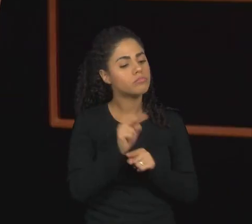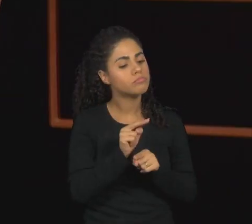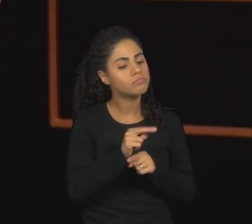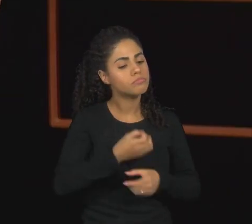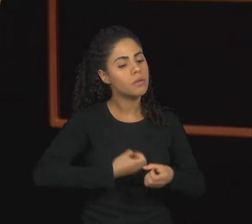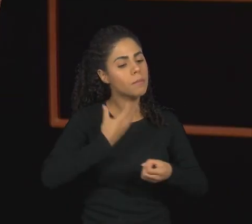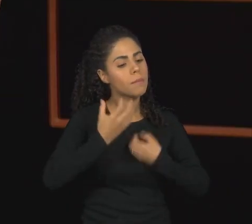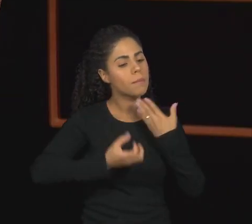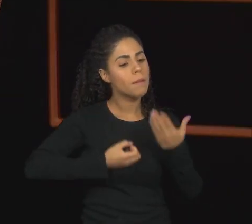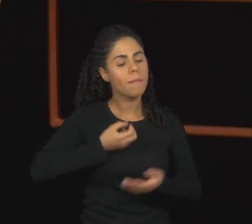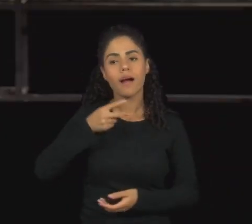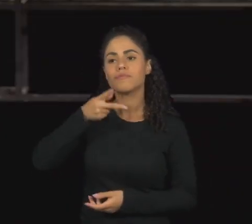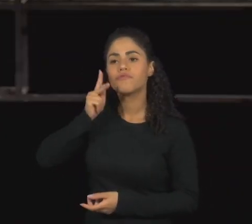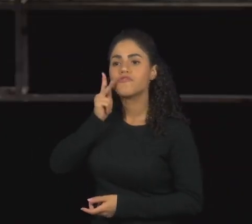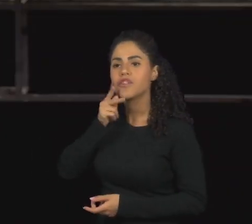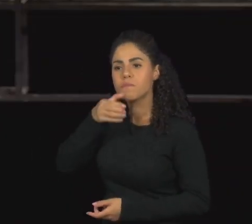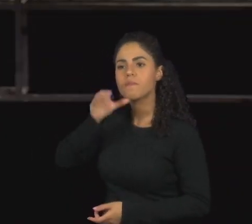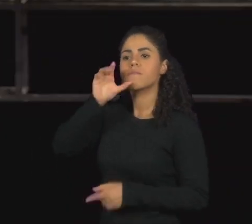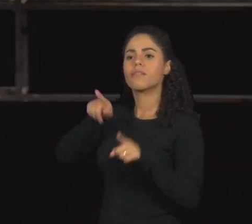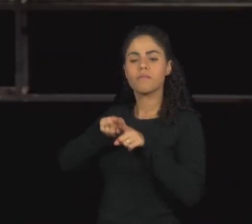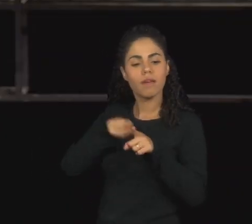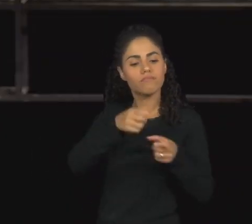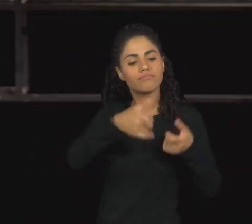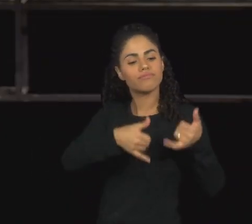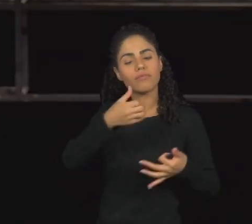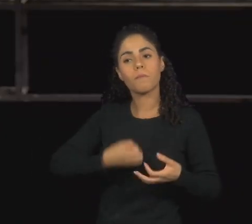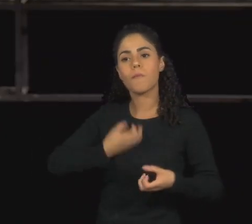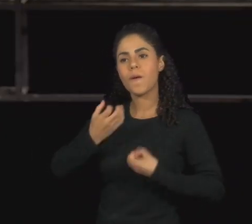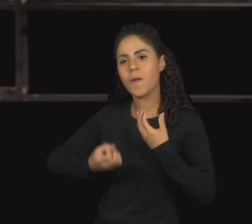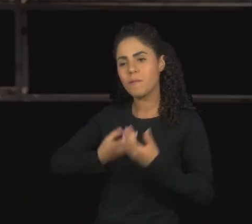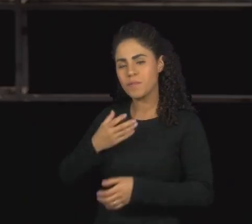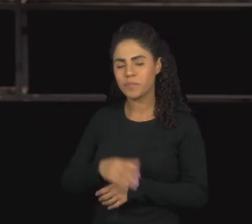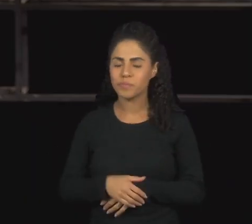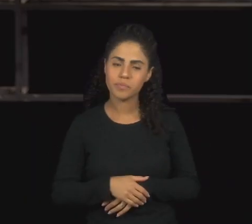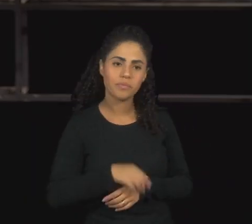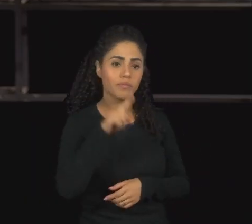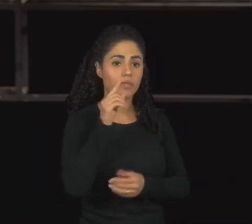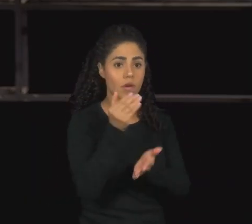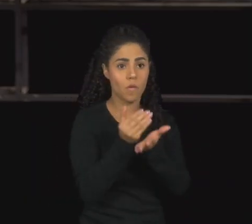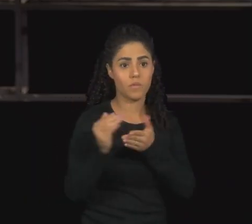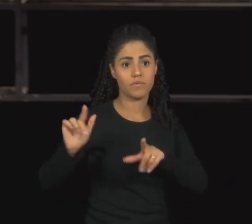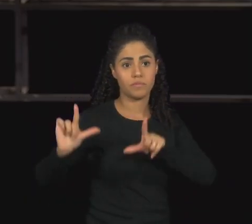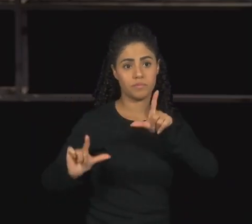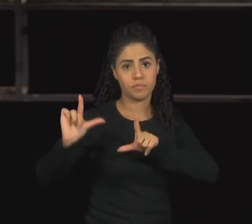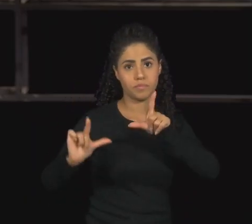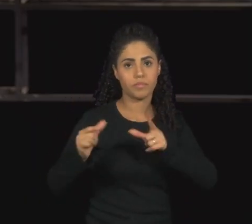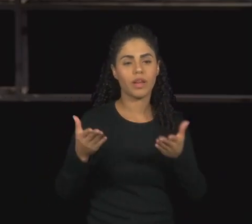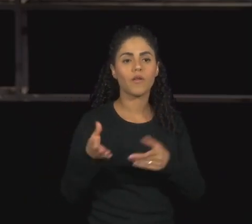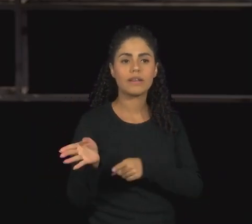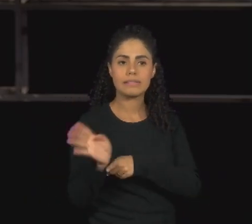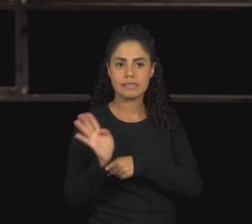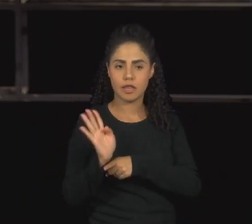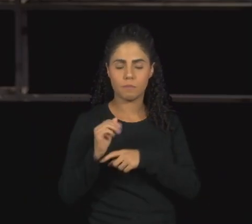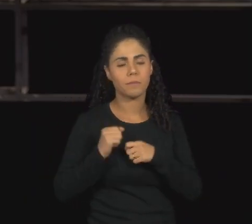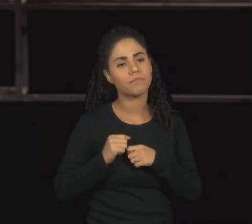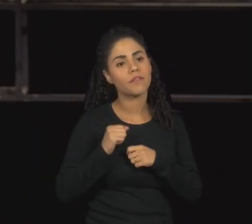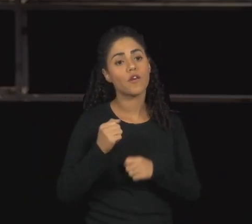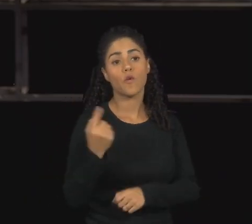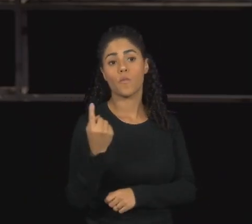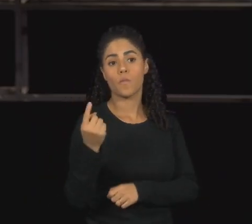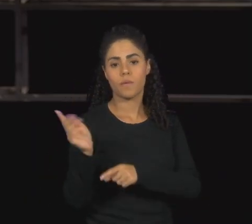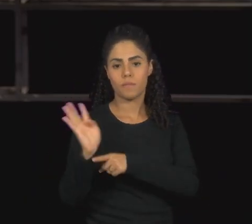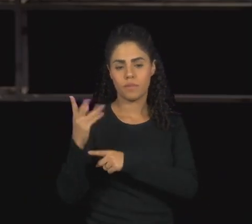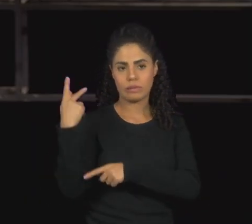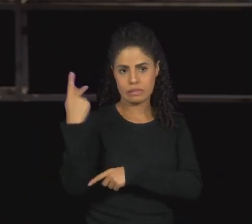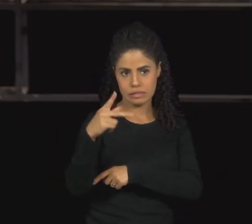professor. Bacana. Bom, já falamos do teu início na TV, no teatro, agora vamos falar de cinema. Seu primeiro filme foi O